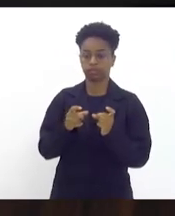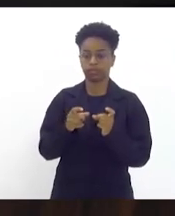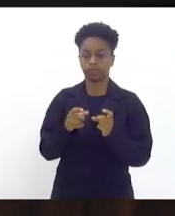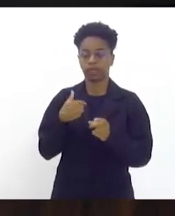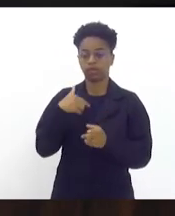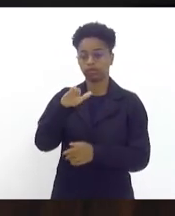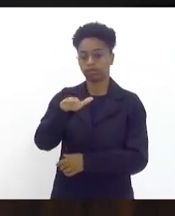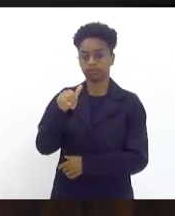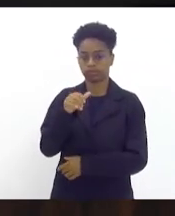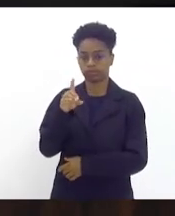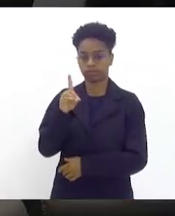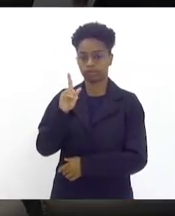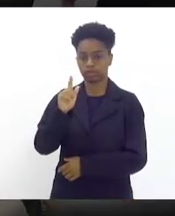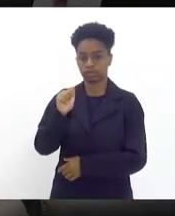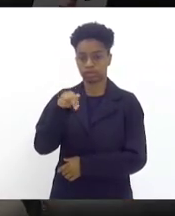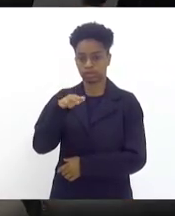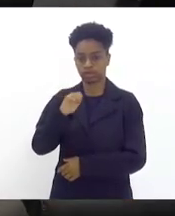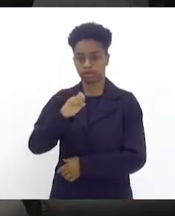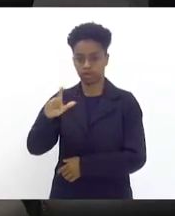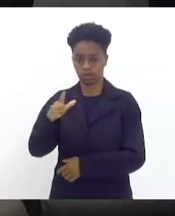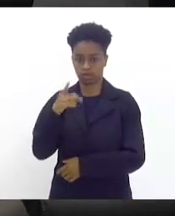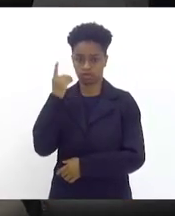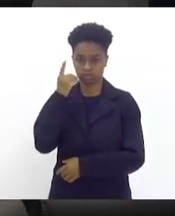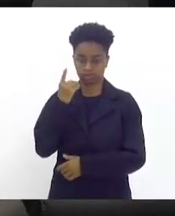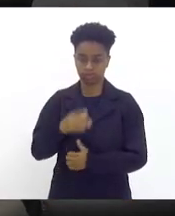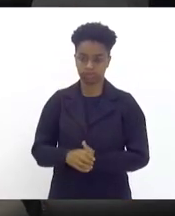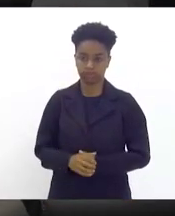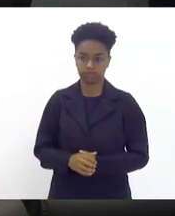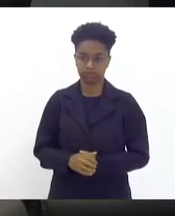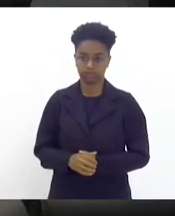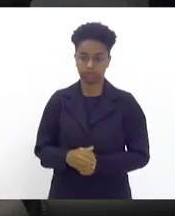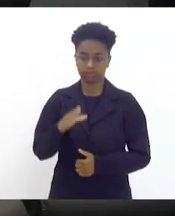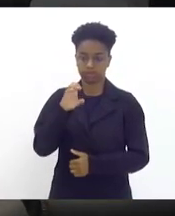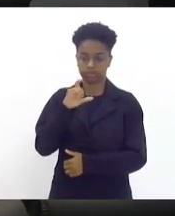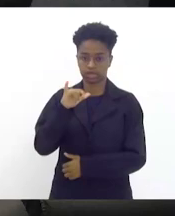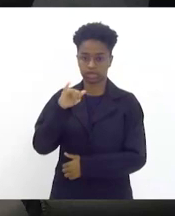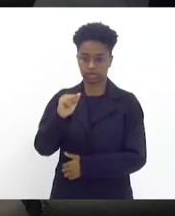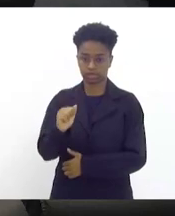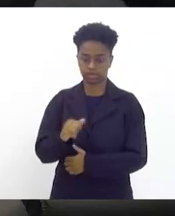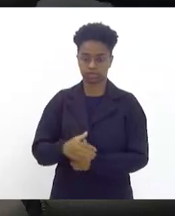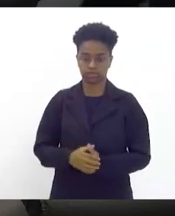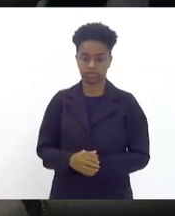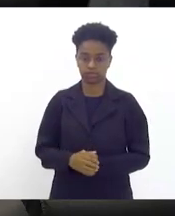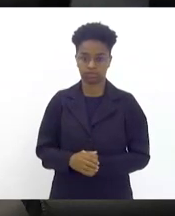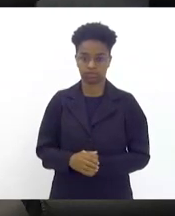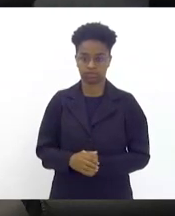chama o deputado Daniel librelon deputada Célia Jordão